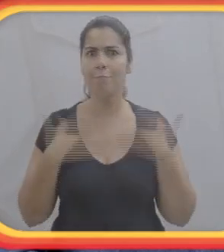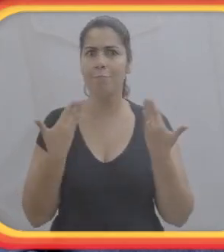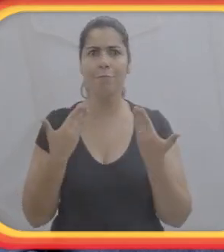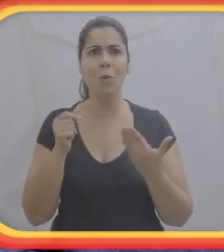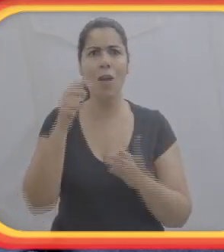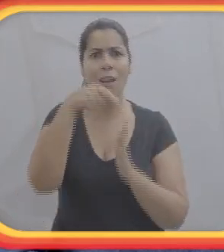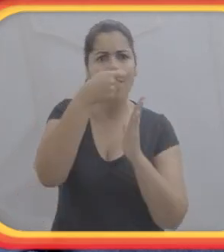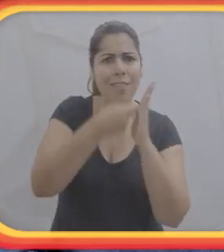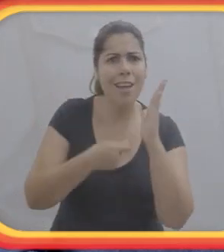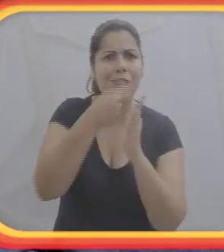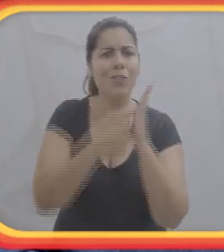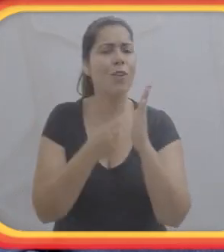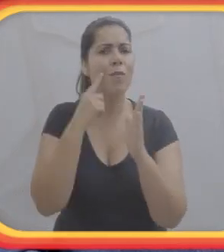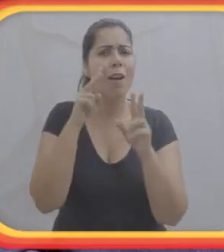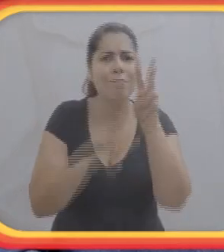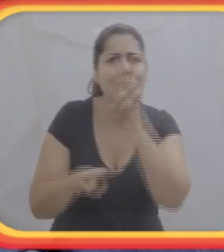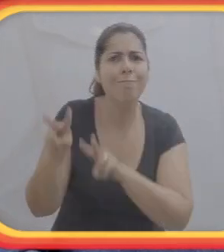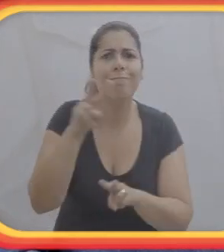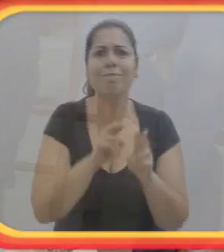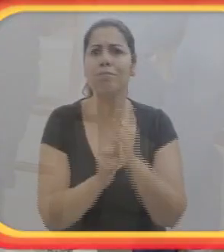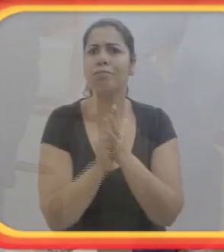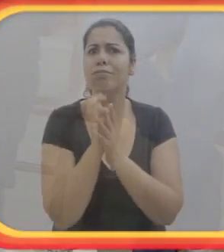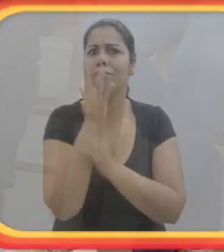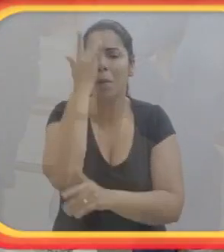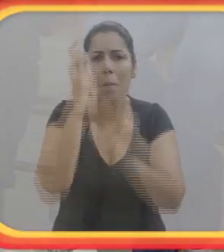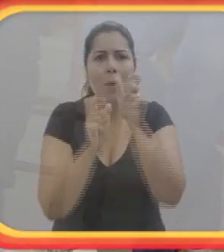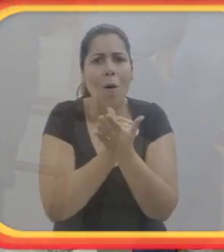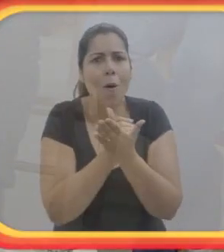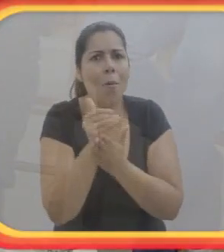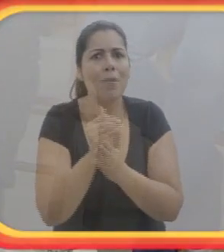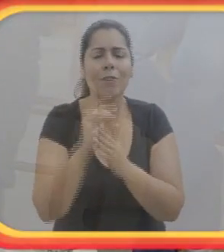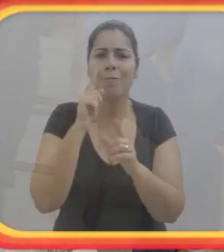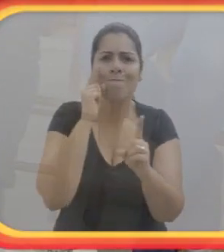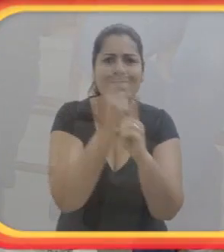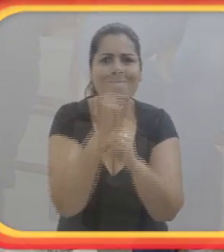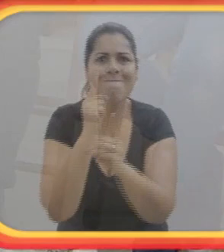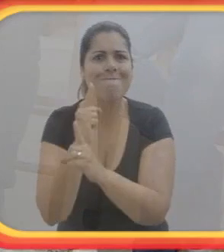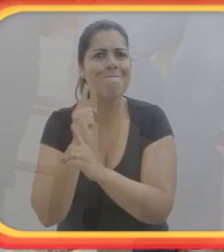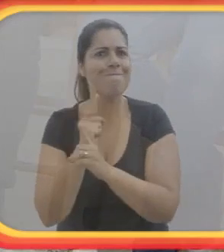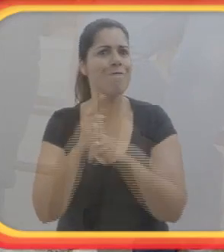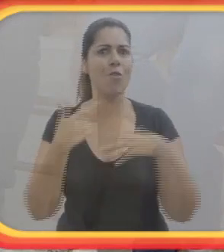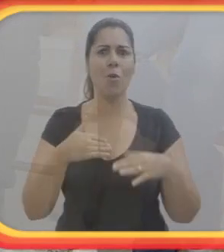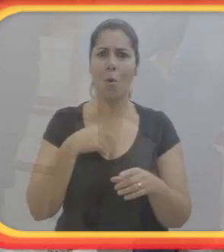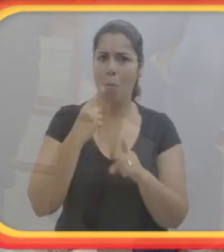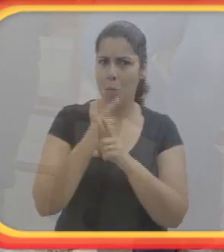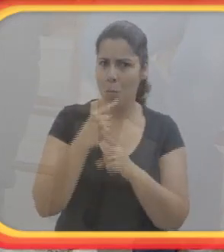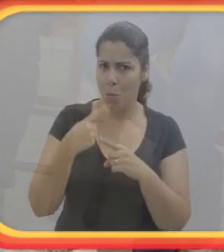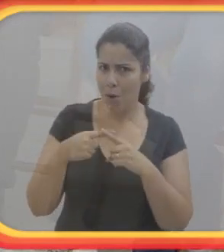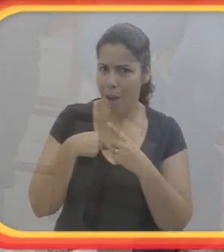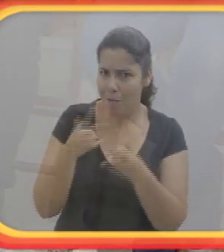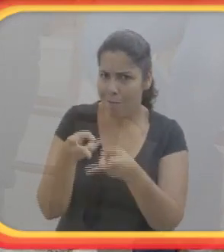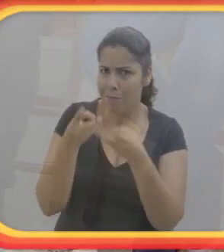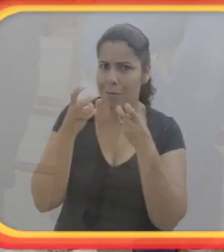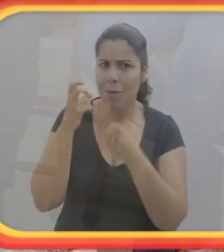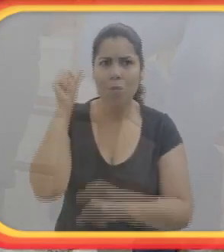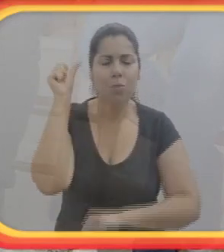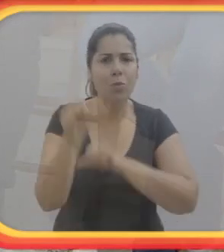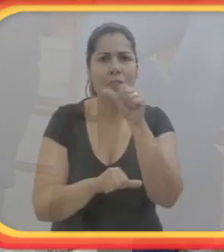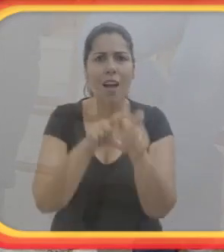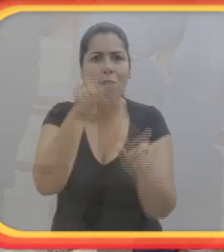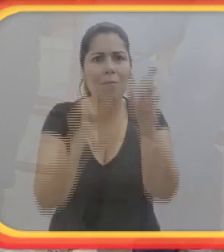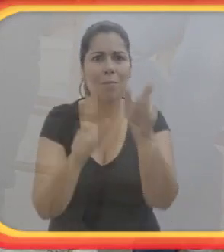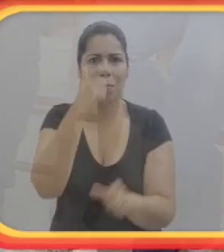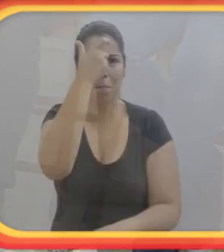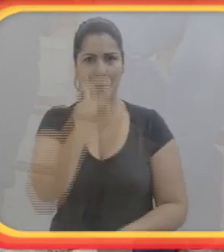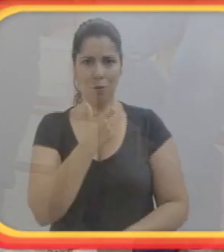pós-diagnóstico, a primeira década do diagnóstico do João Pedro. E, para minha surpresa, esses textos tiveram muitas visualizações, as pessoas começaram a se